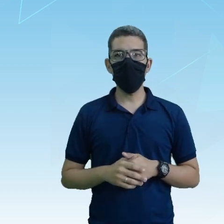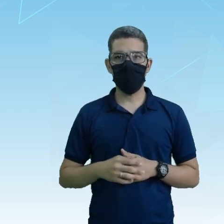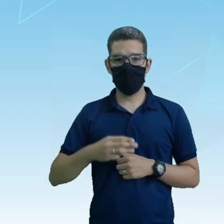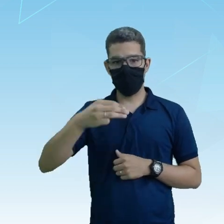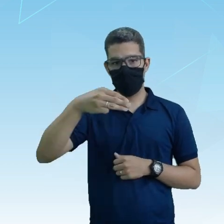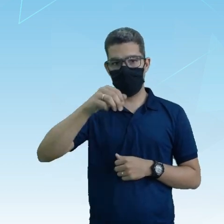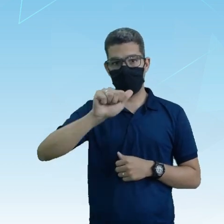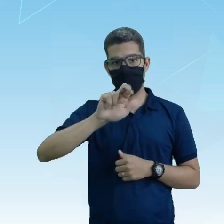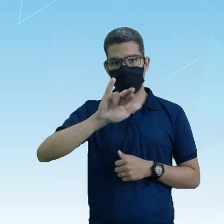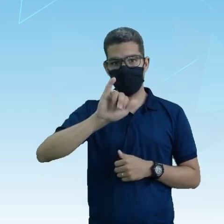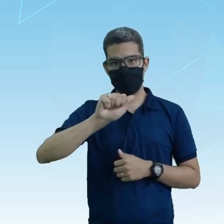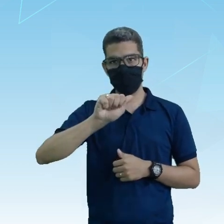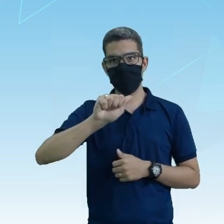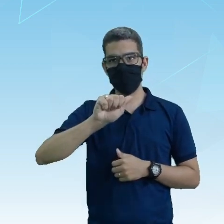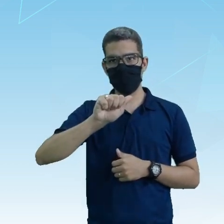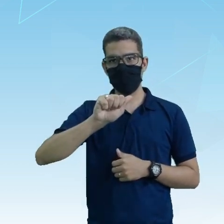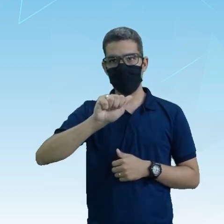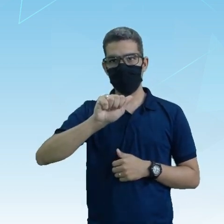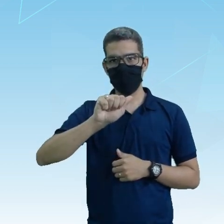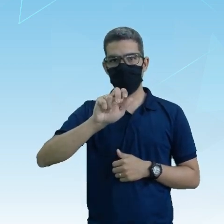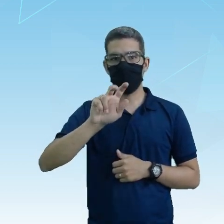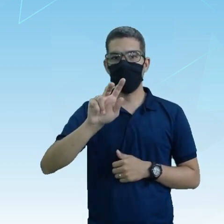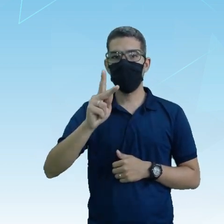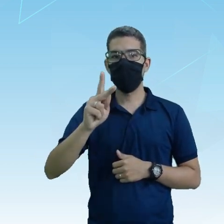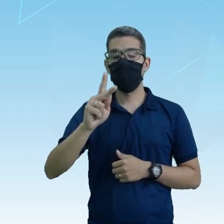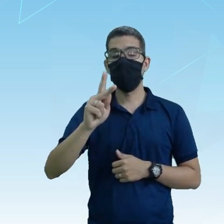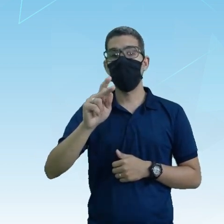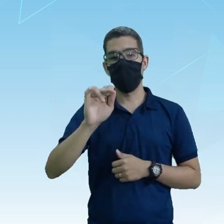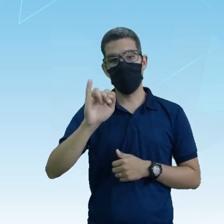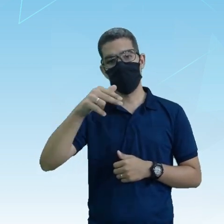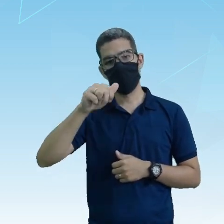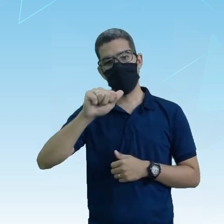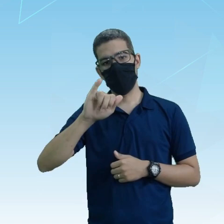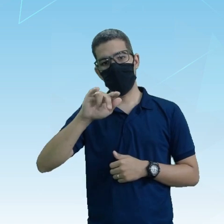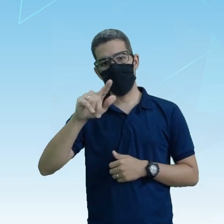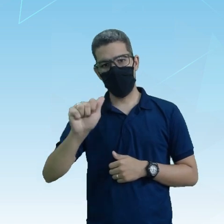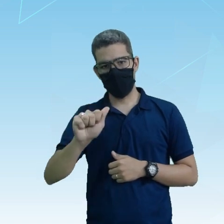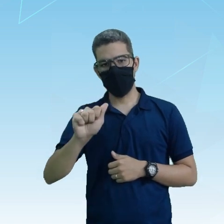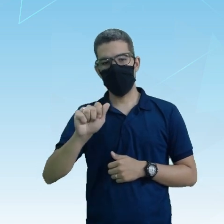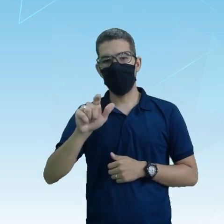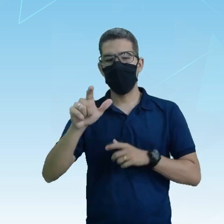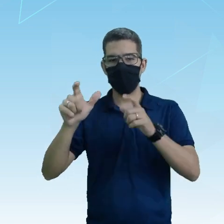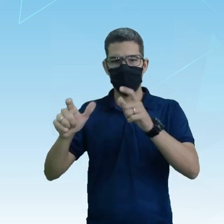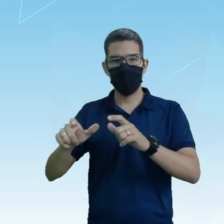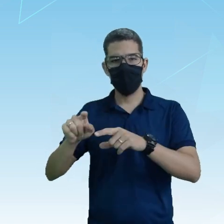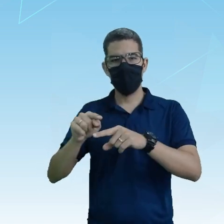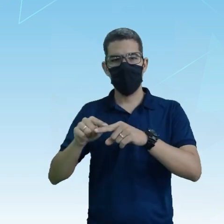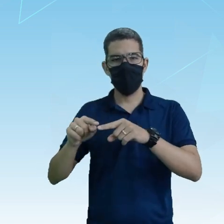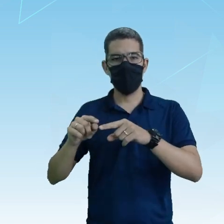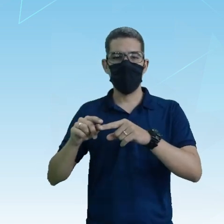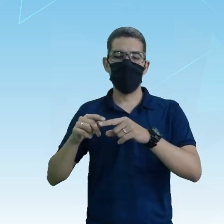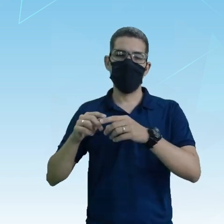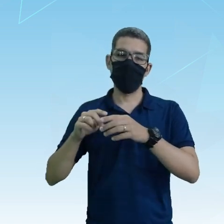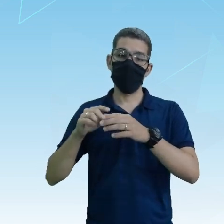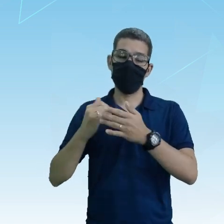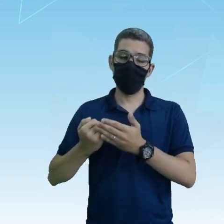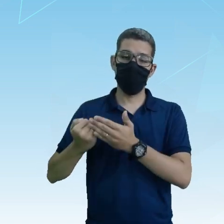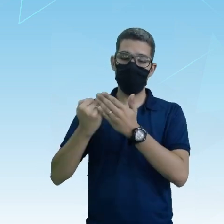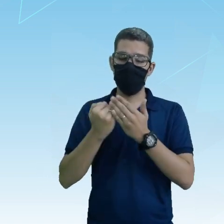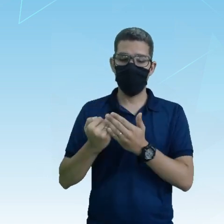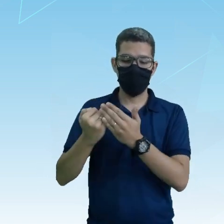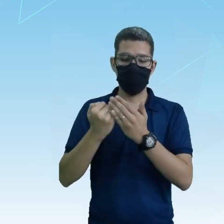escola Maria e Inaísa em Igaraçu. E nós temos 2 professores, muito gente boas.